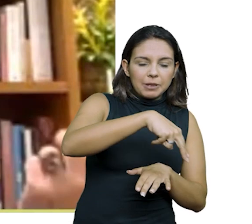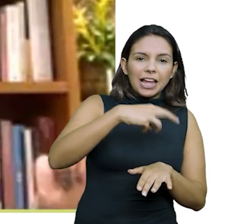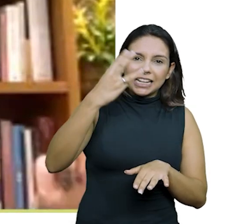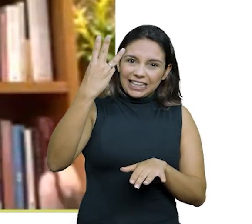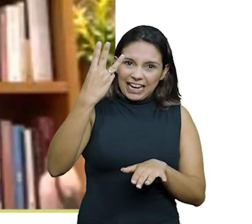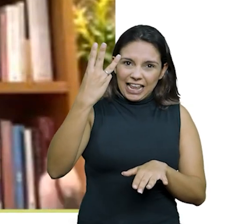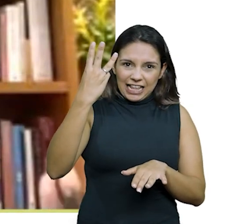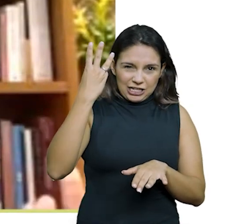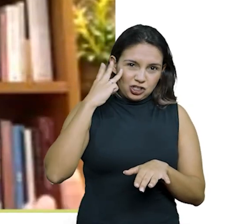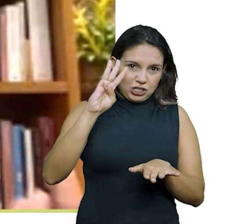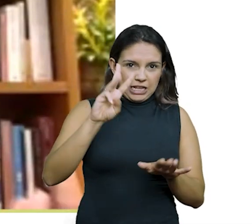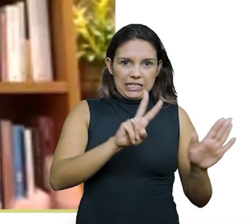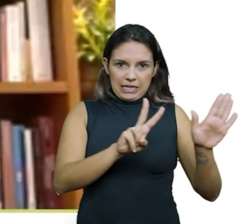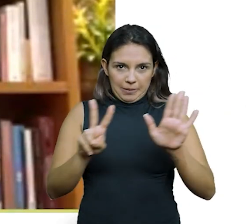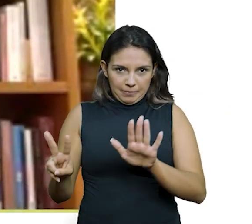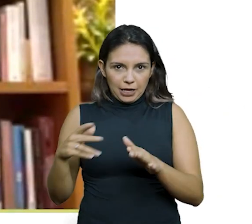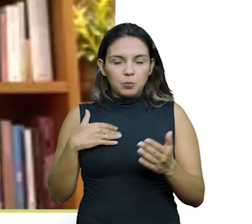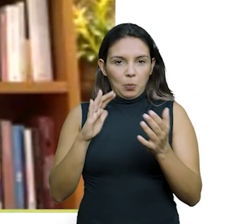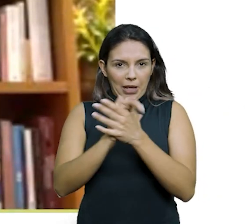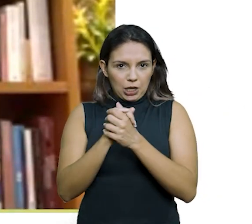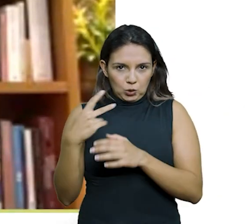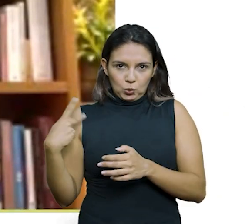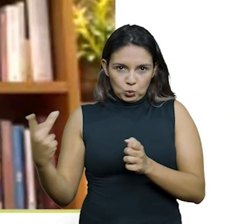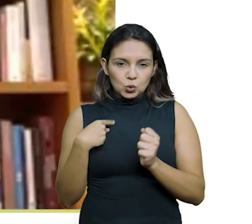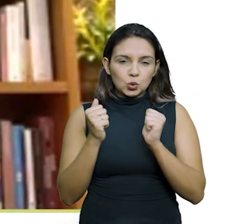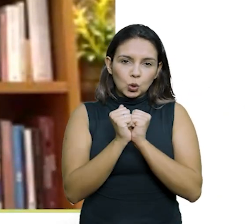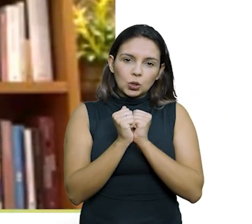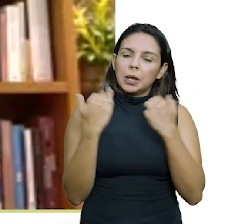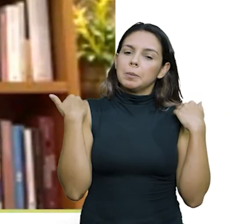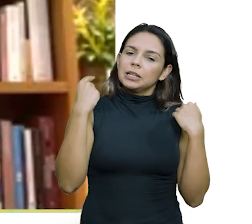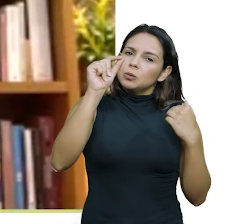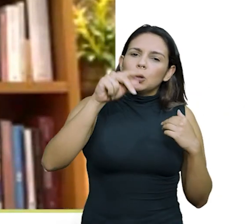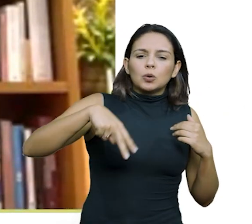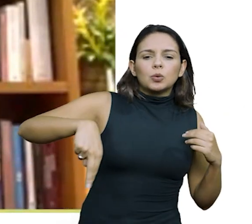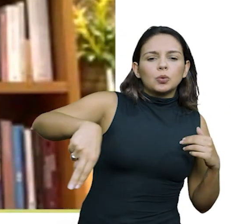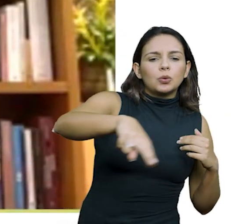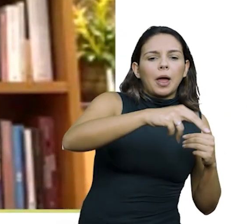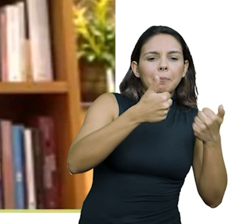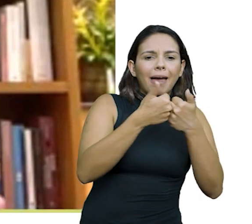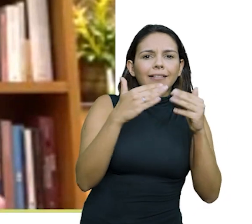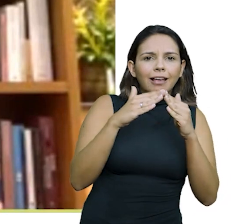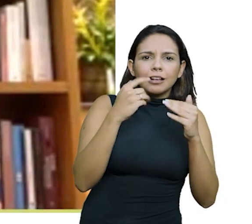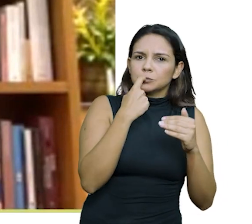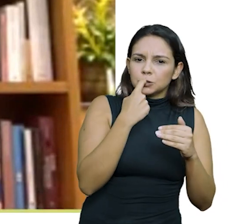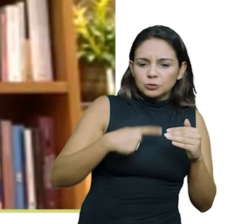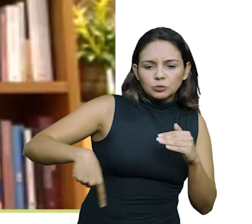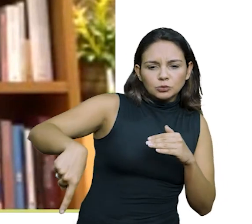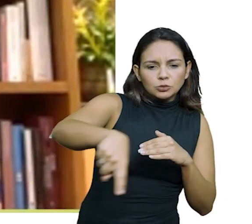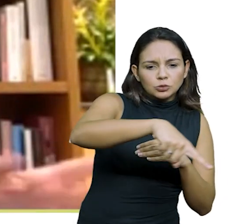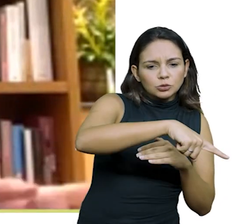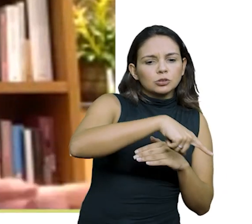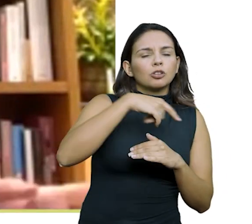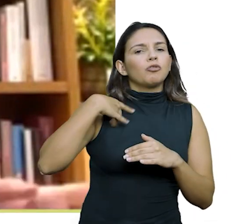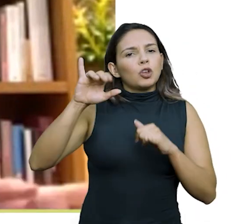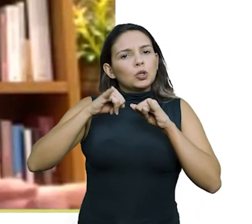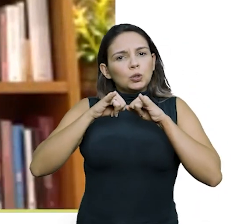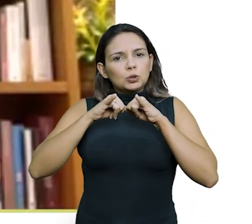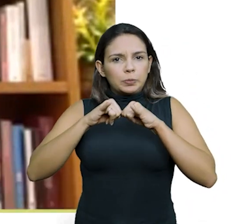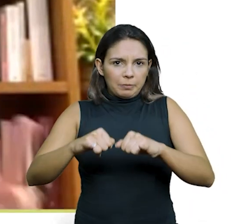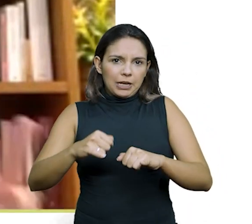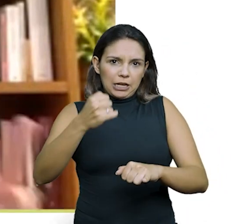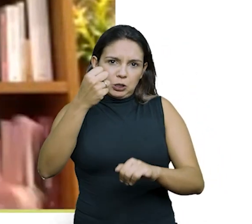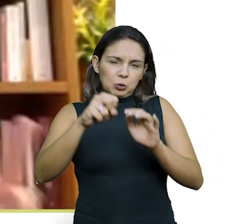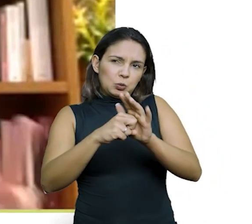3 vezes por semana, com o Fernando, meu marido. A gente dá uma andada aqui, me aventurei aí ao supermercado